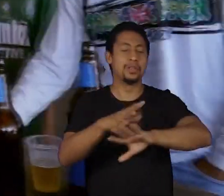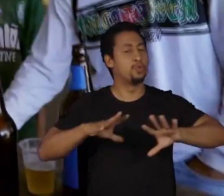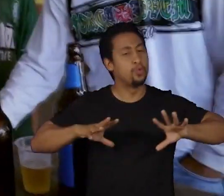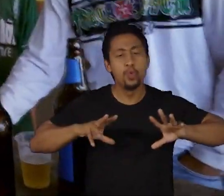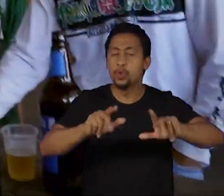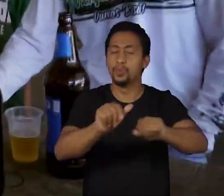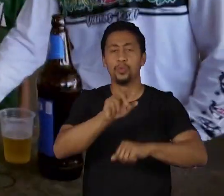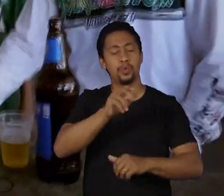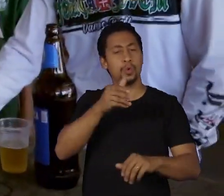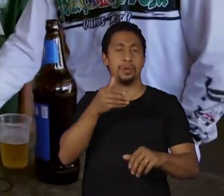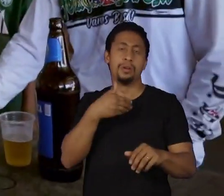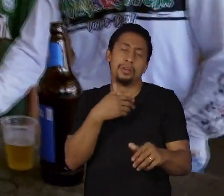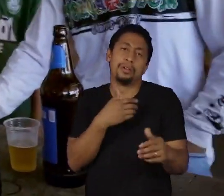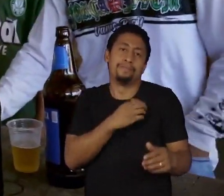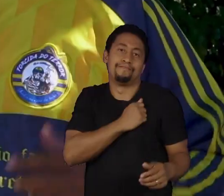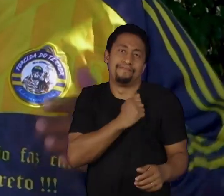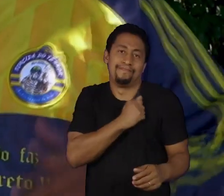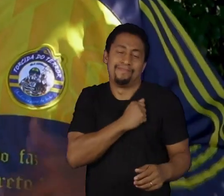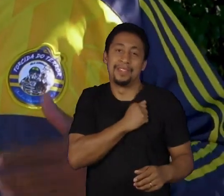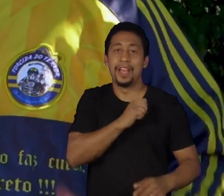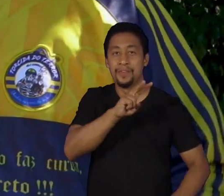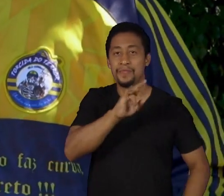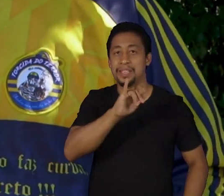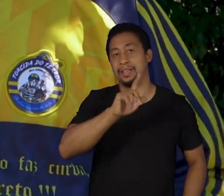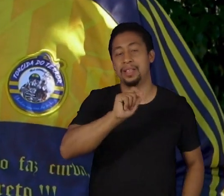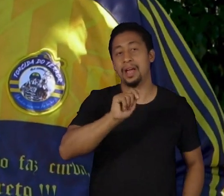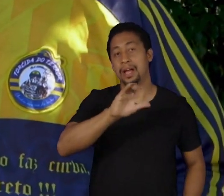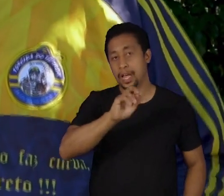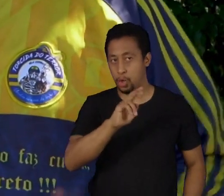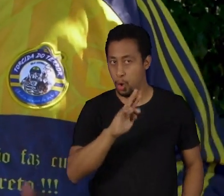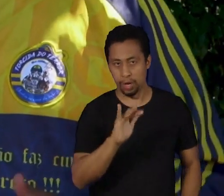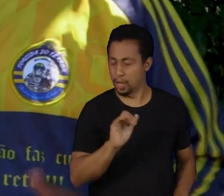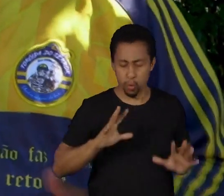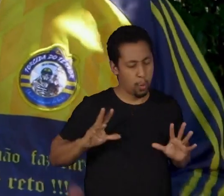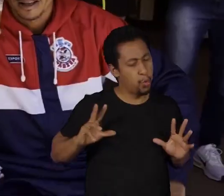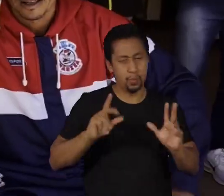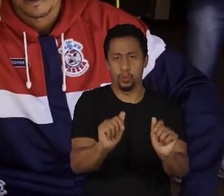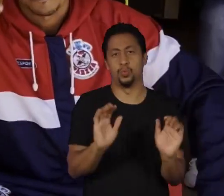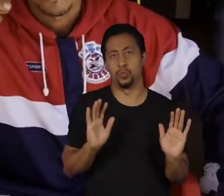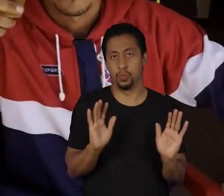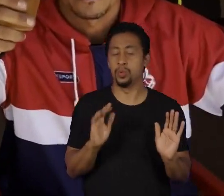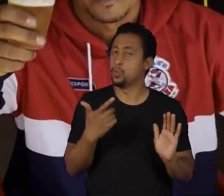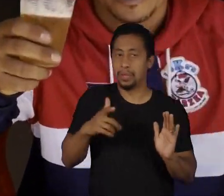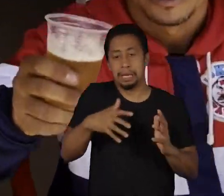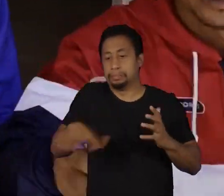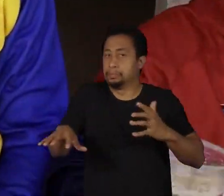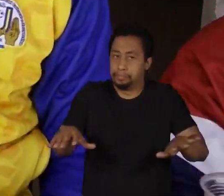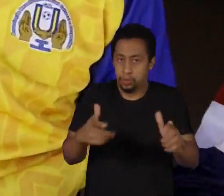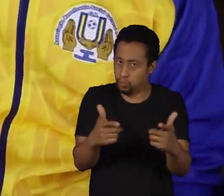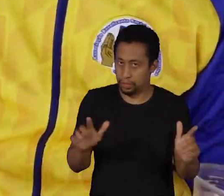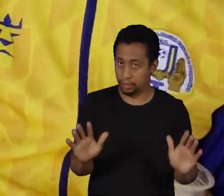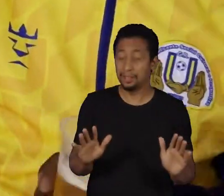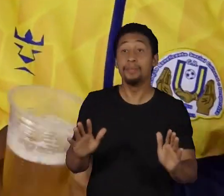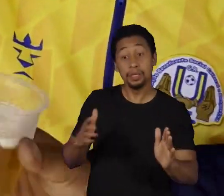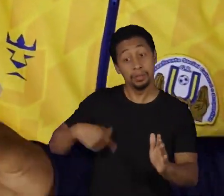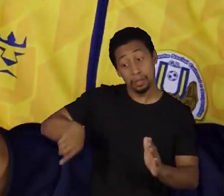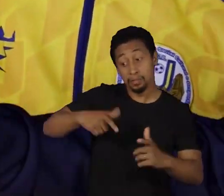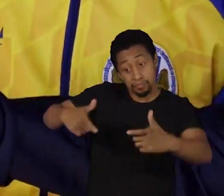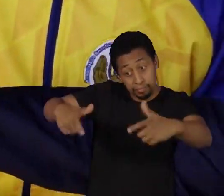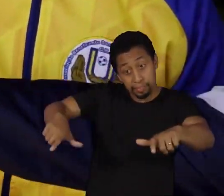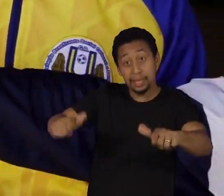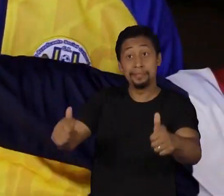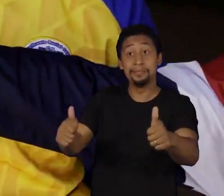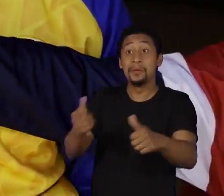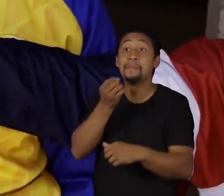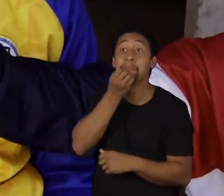essa de time. Somos todos iguais. O campo sem o bar é melhor não ter o campo, cara. Porque não tem graça você bater uma bola e